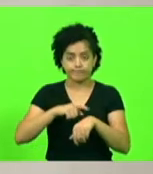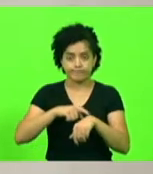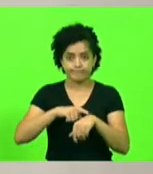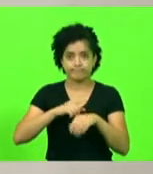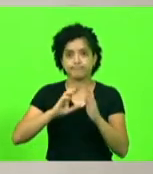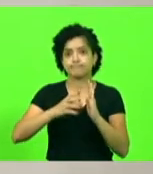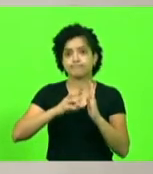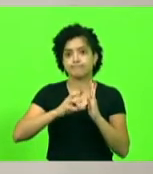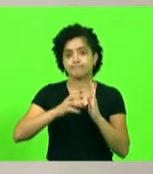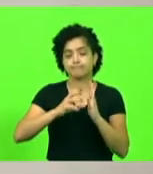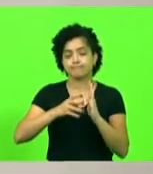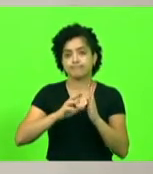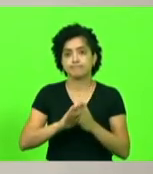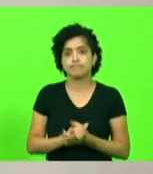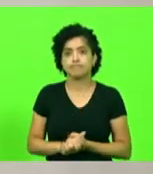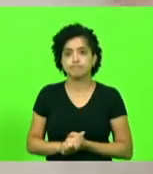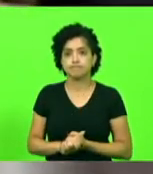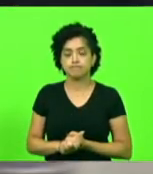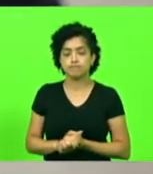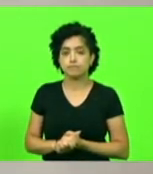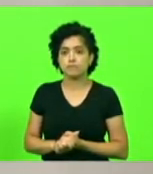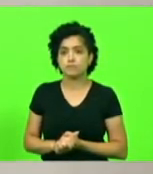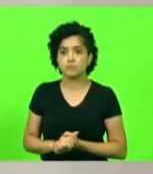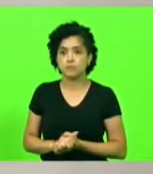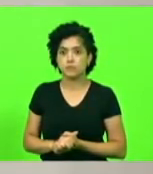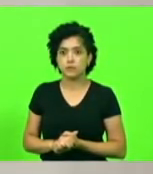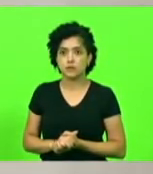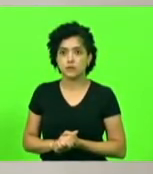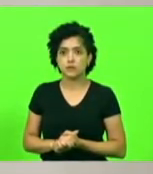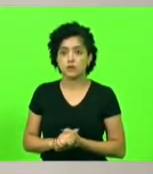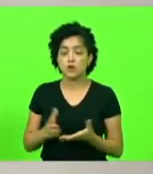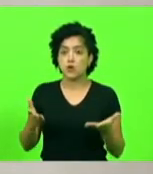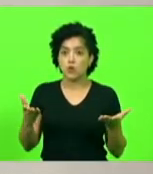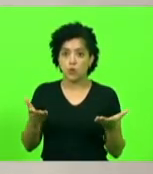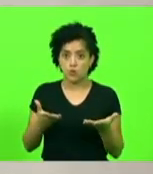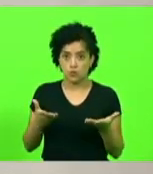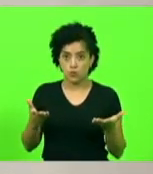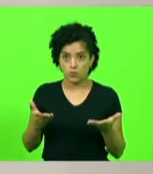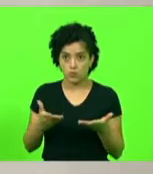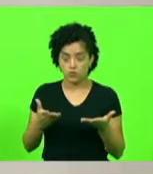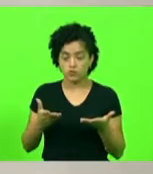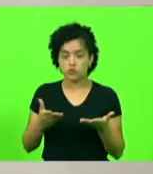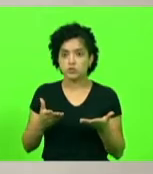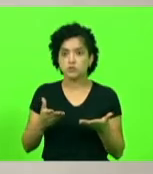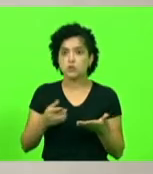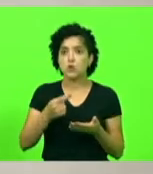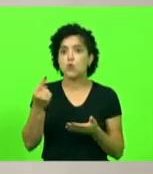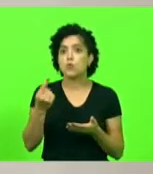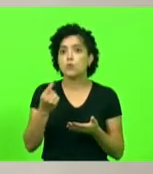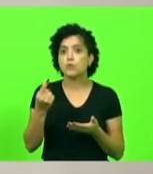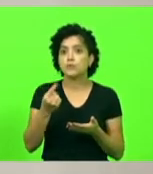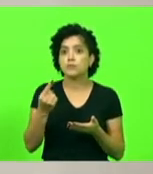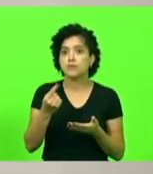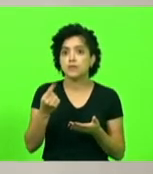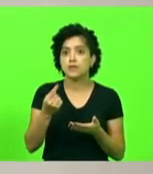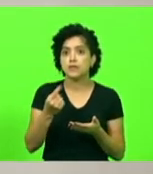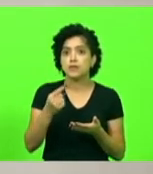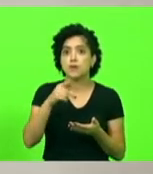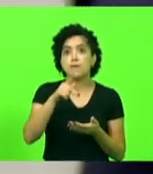destinado aos partidos políticos. Hoje, o primeiro horário pertence ao